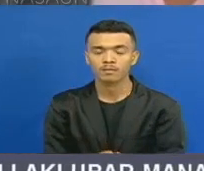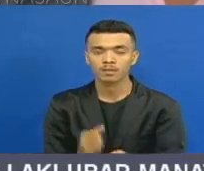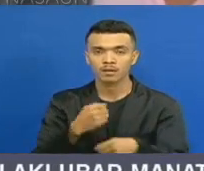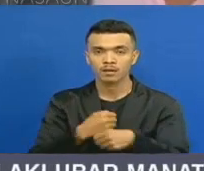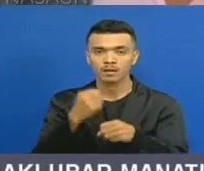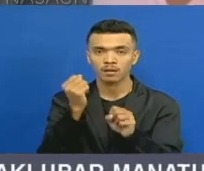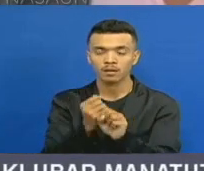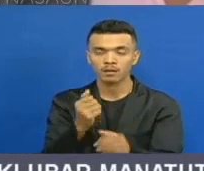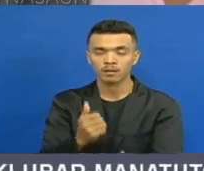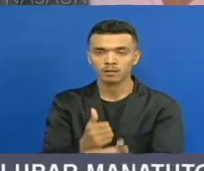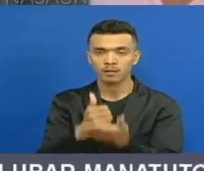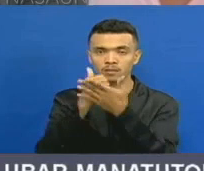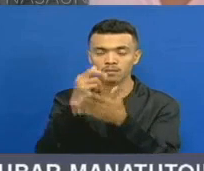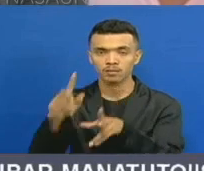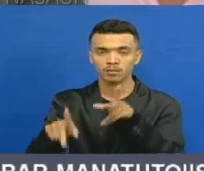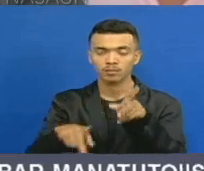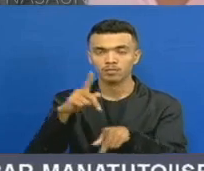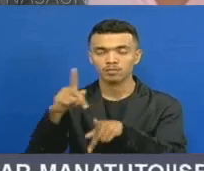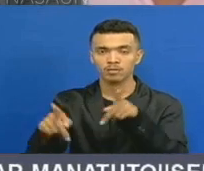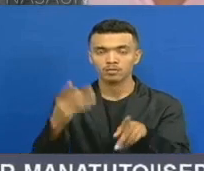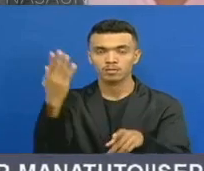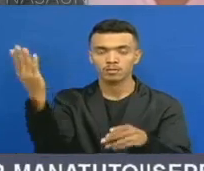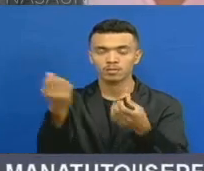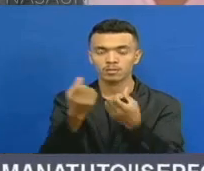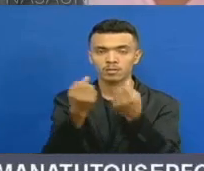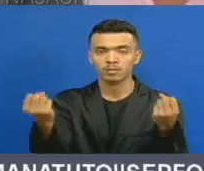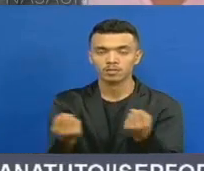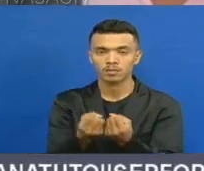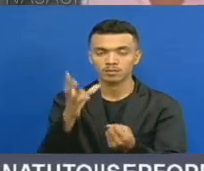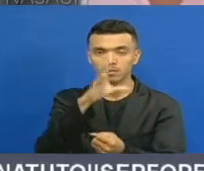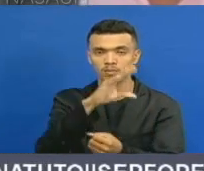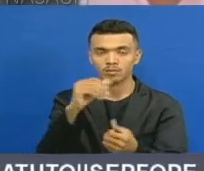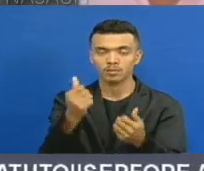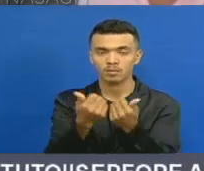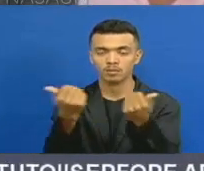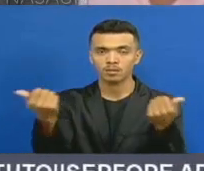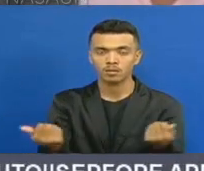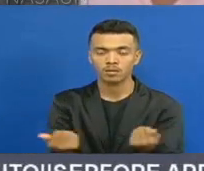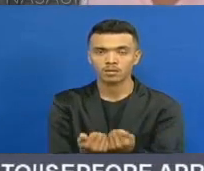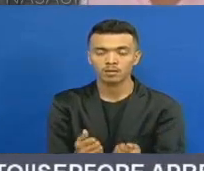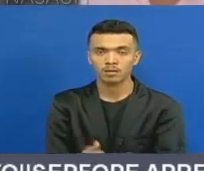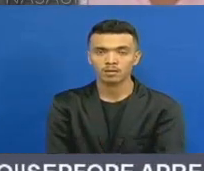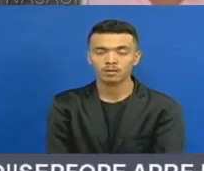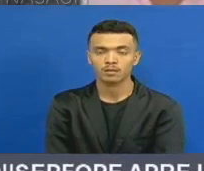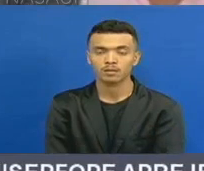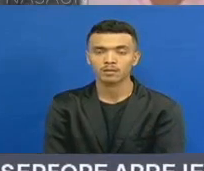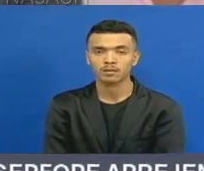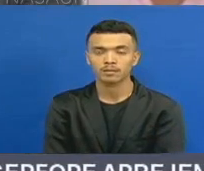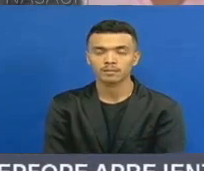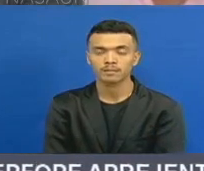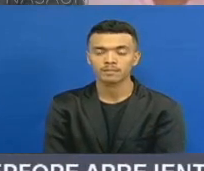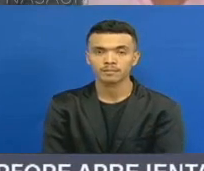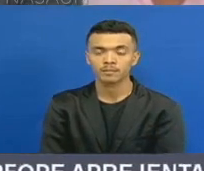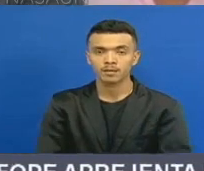halo atendimento vai ter a população ser suco no mosse a aldeia. Atendimento para que tenha a população ser, por exemplo, para que